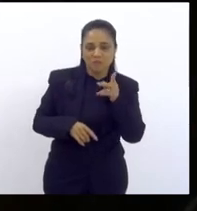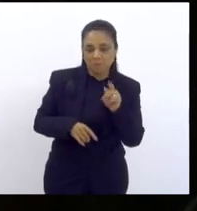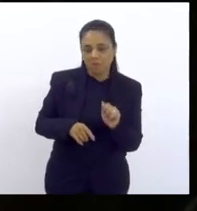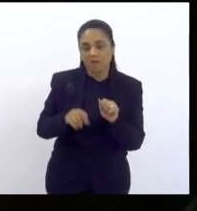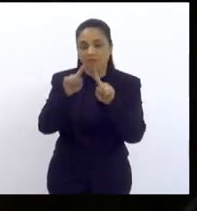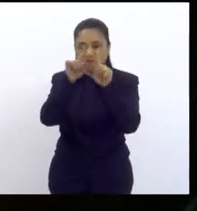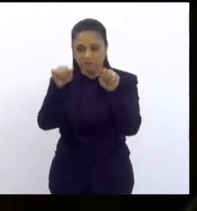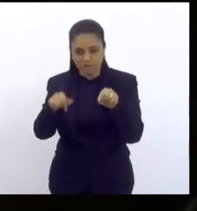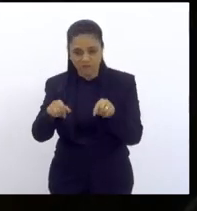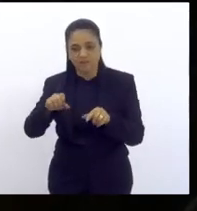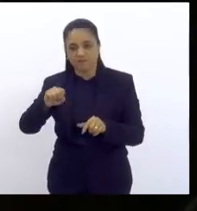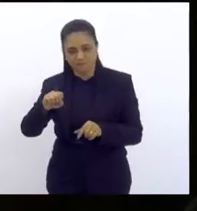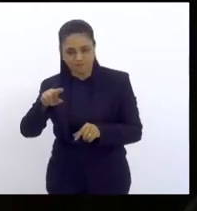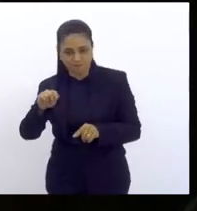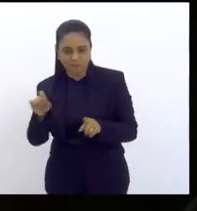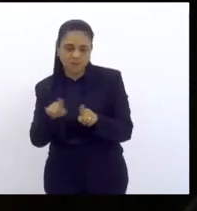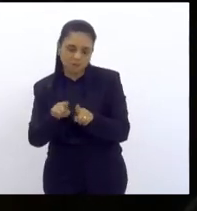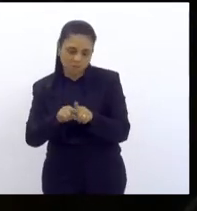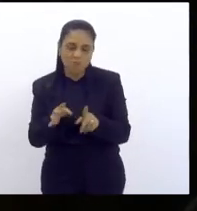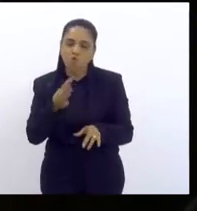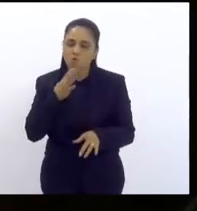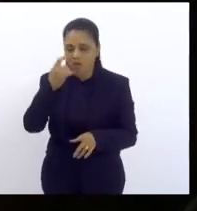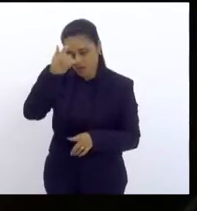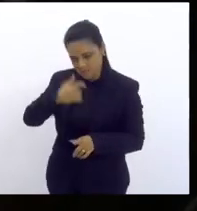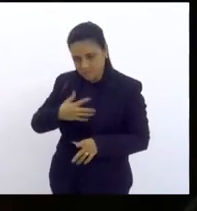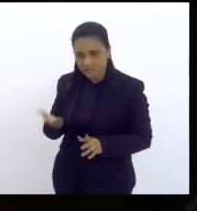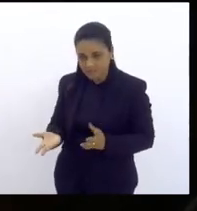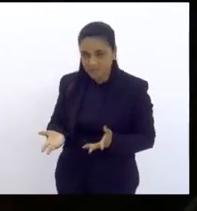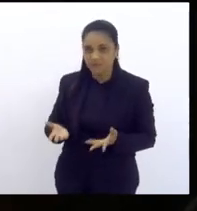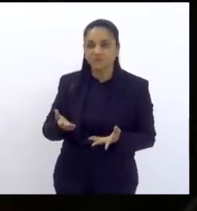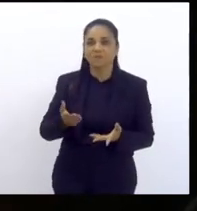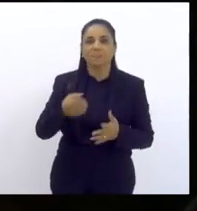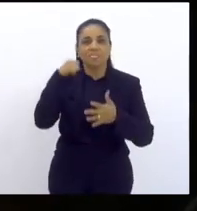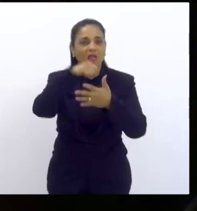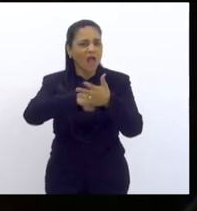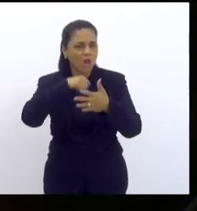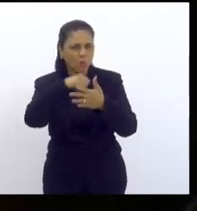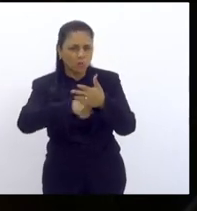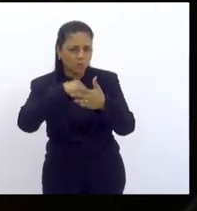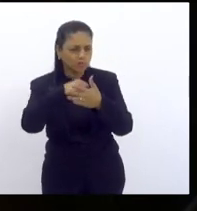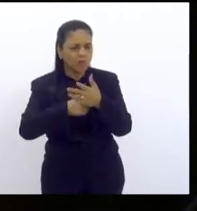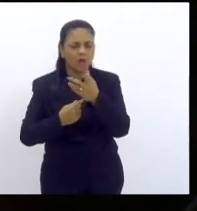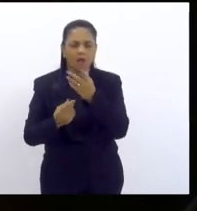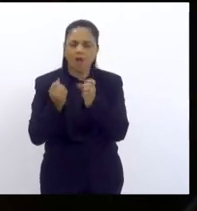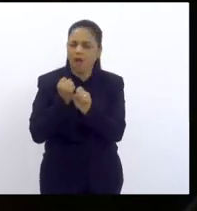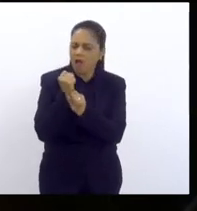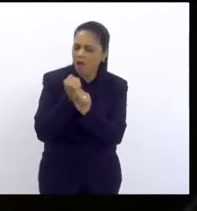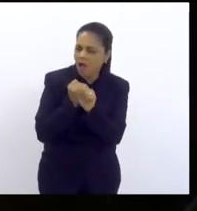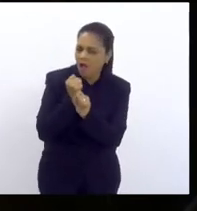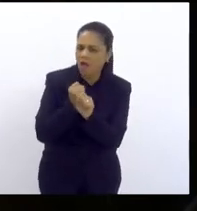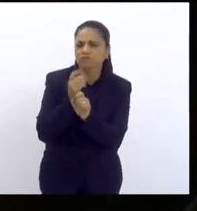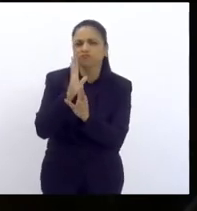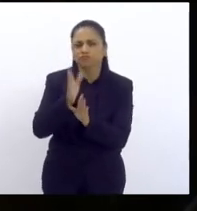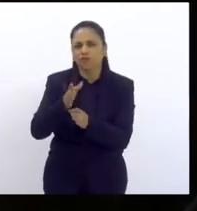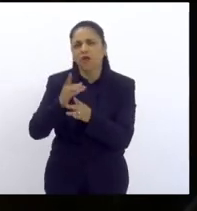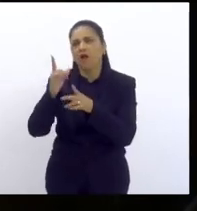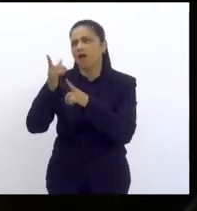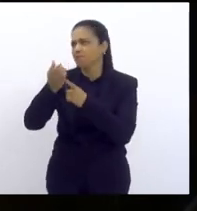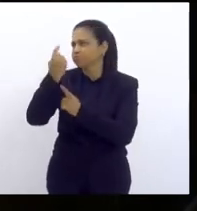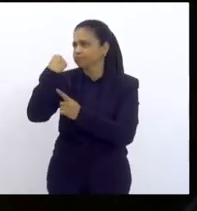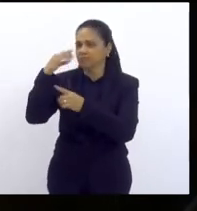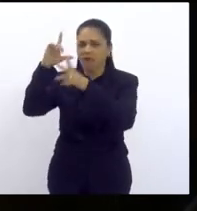que me conhecem bem de perto a luta não é de hoje tivemos em Brasília na época com a Isabel